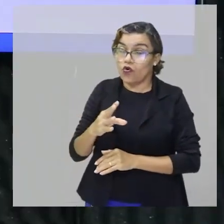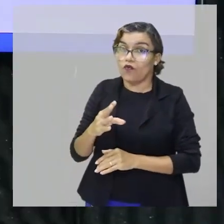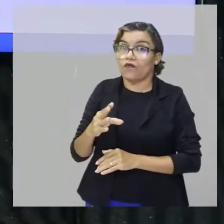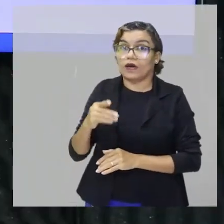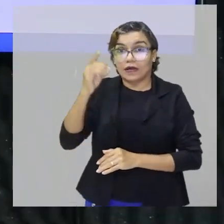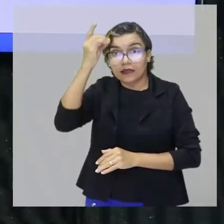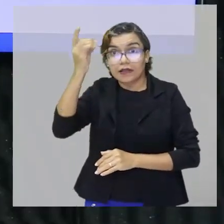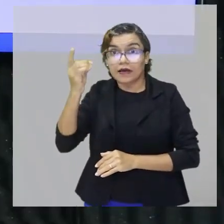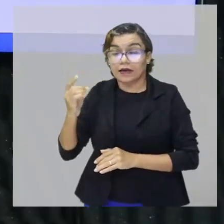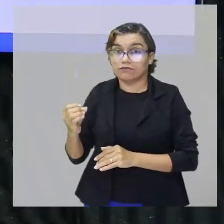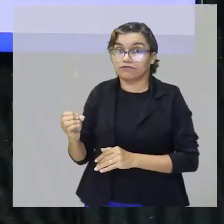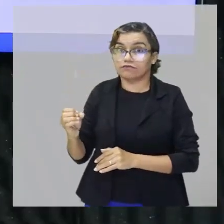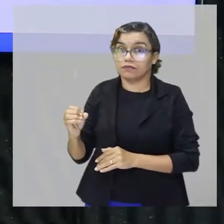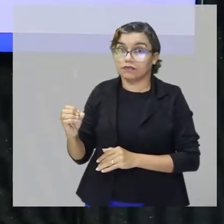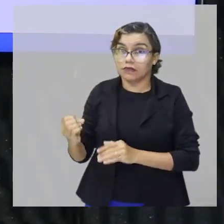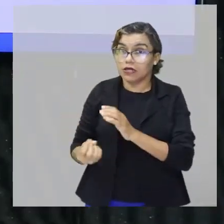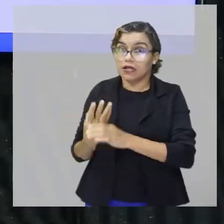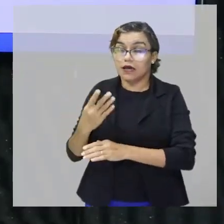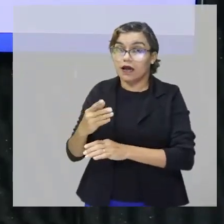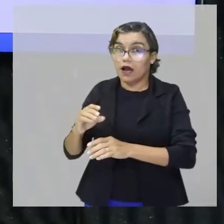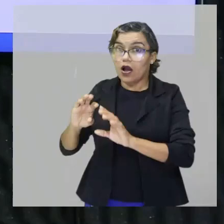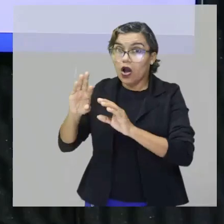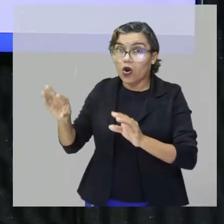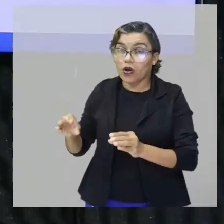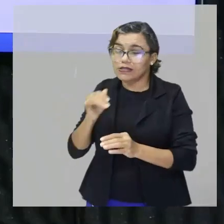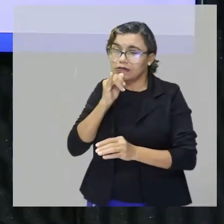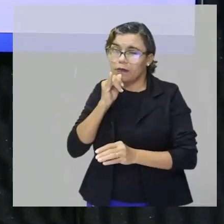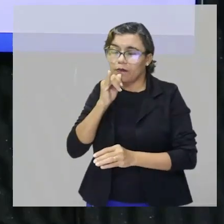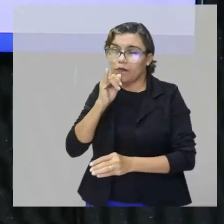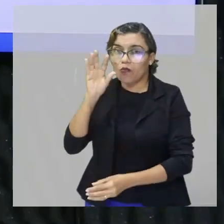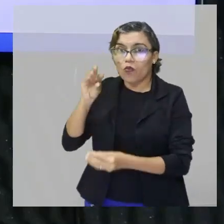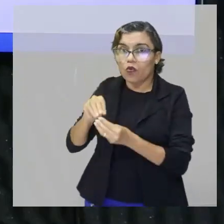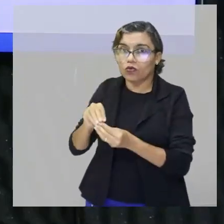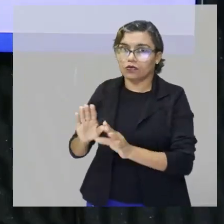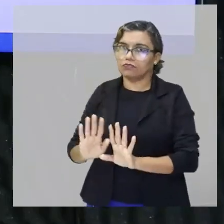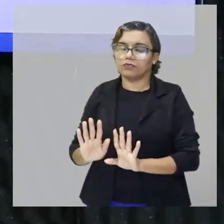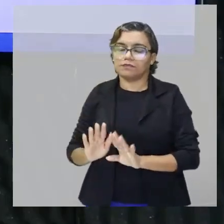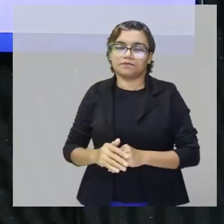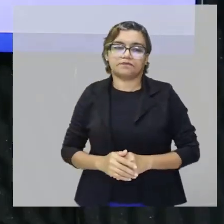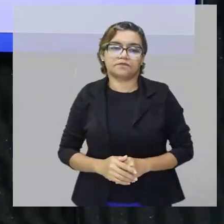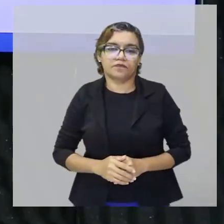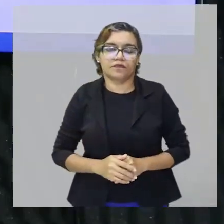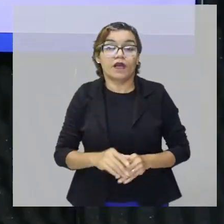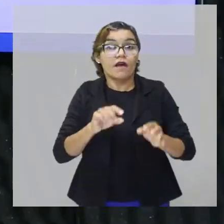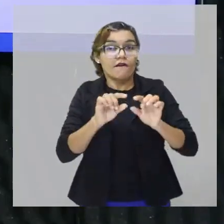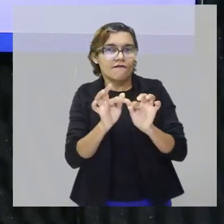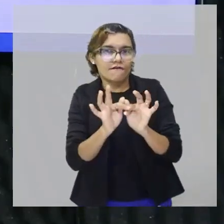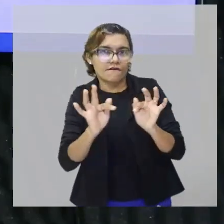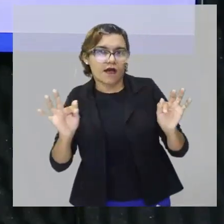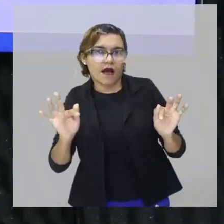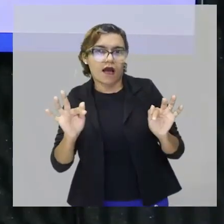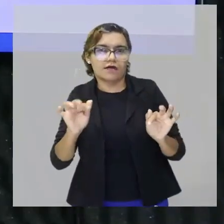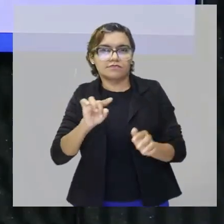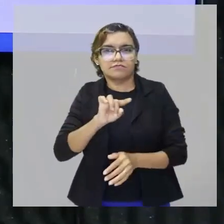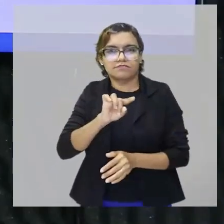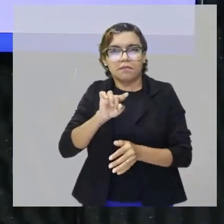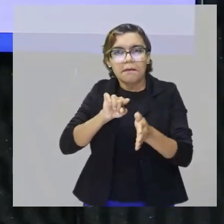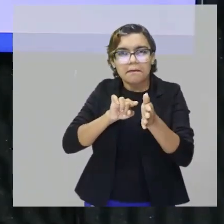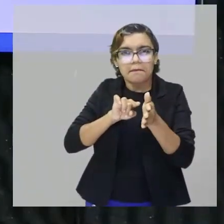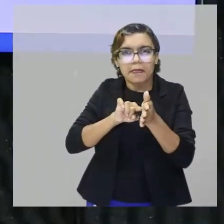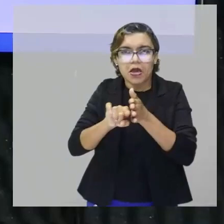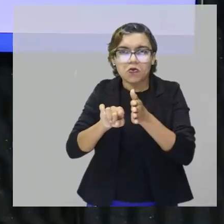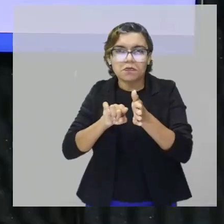na conclusão, né? Em outras palavras, não é o momento de trazer frases interrogativas e pensamentos que ficarão